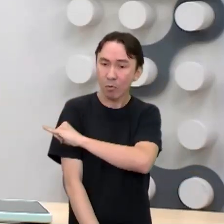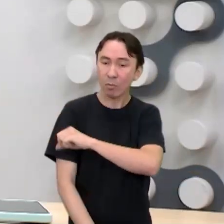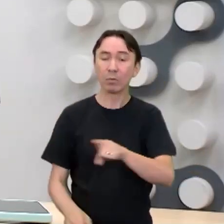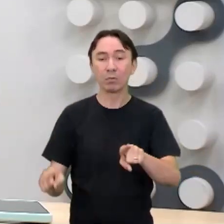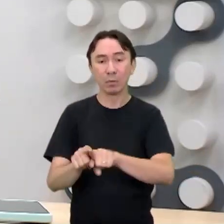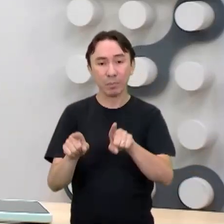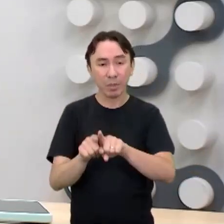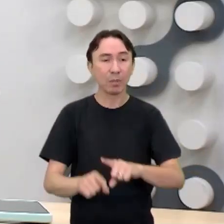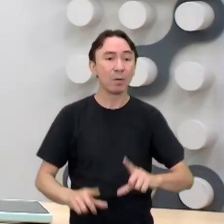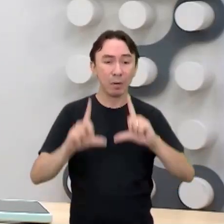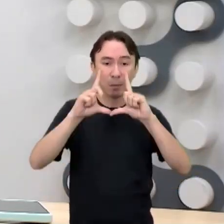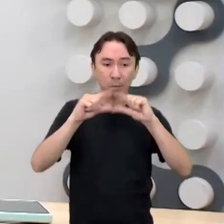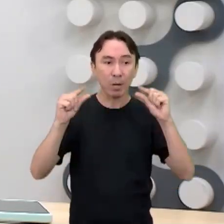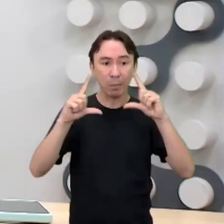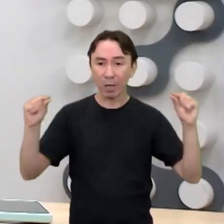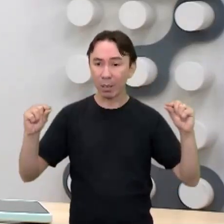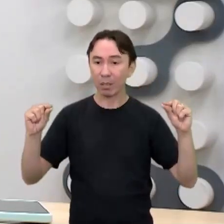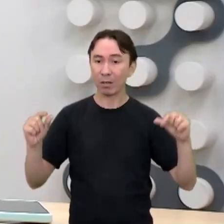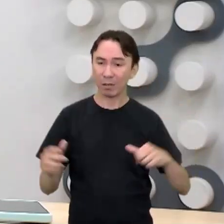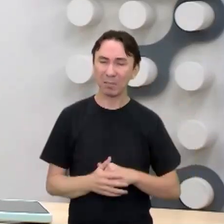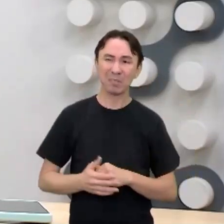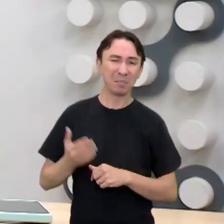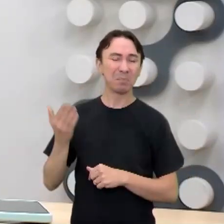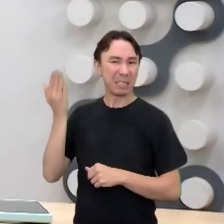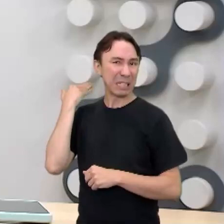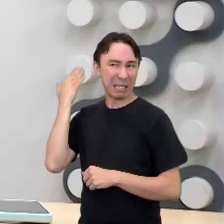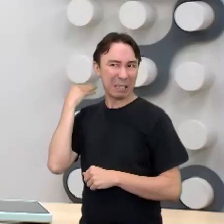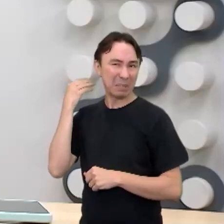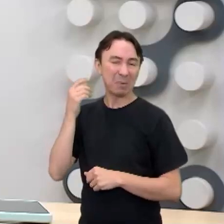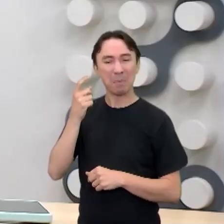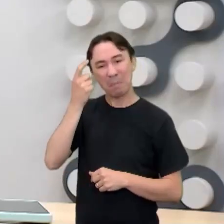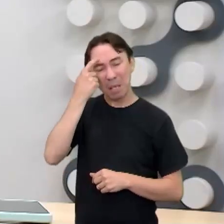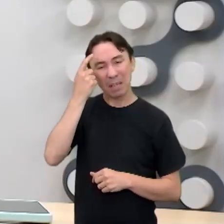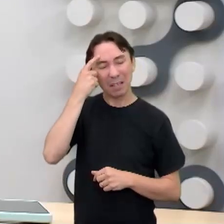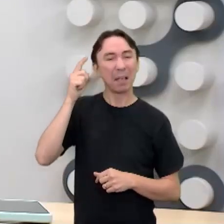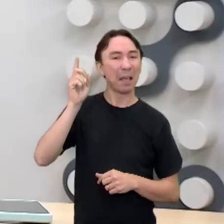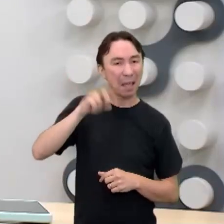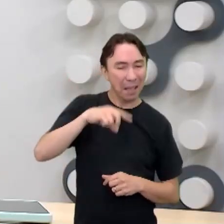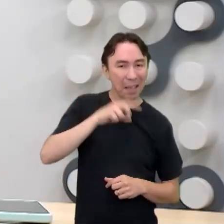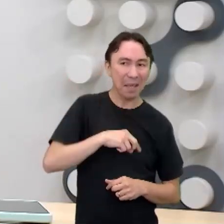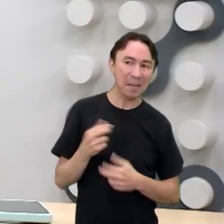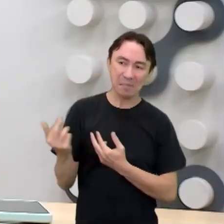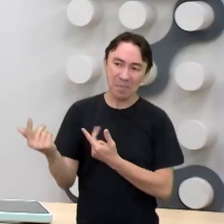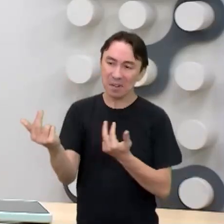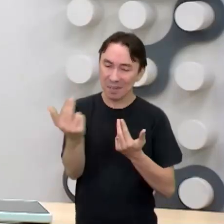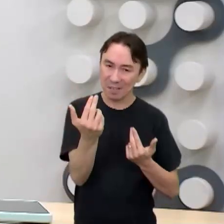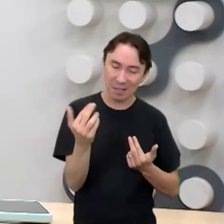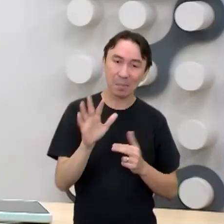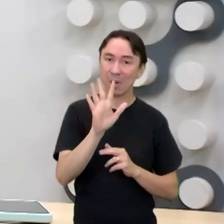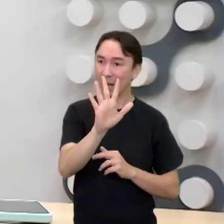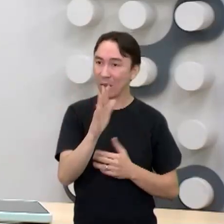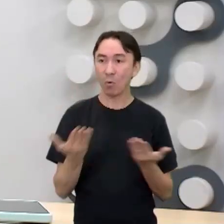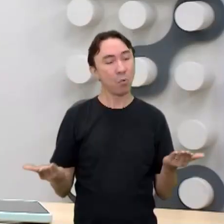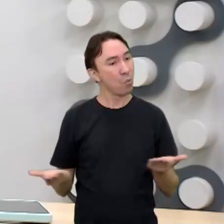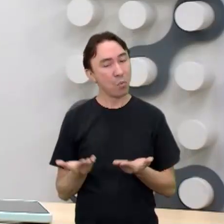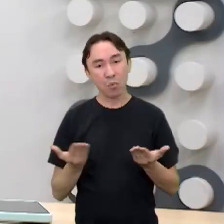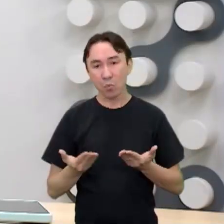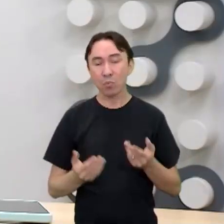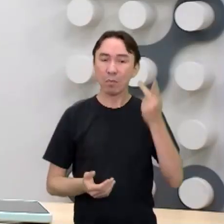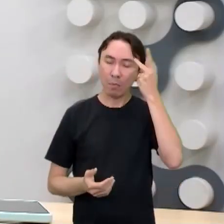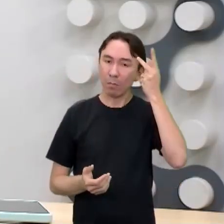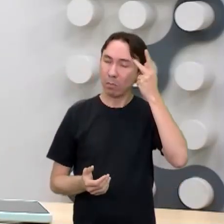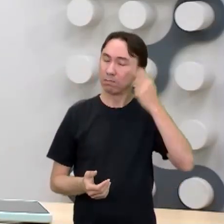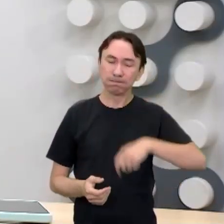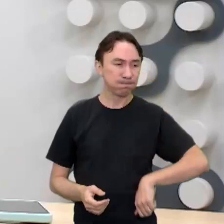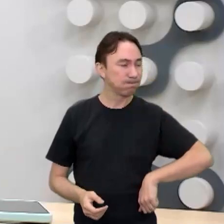eram consideradas, né, cidades aí muito parecidas, né? Então metrópole nacional, identificando essas três cidades aí.